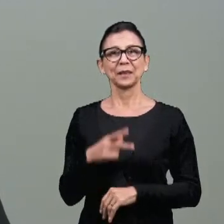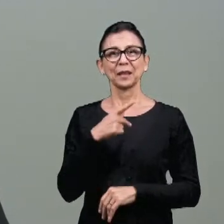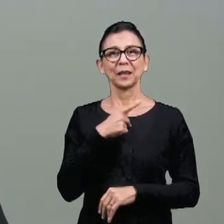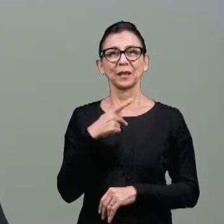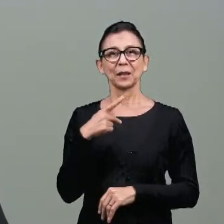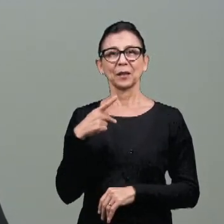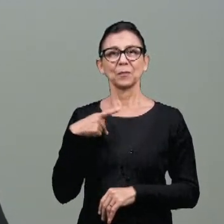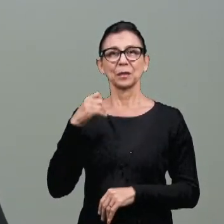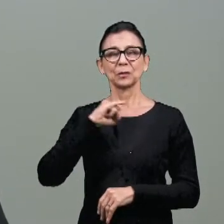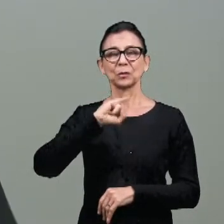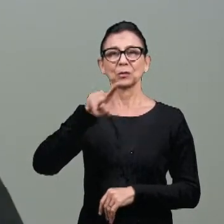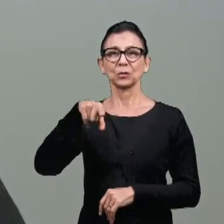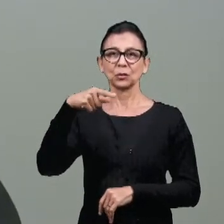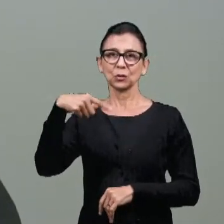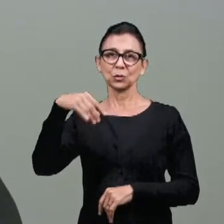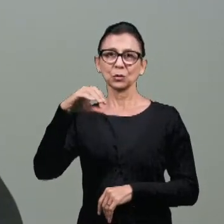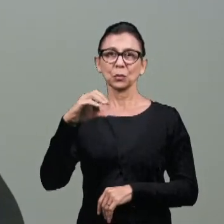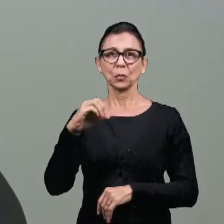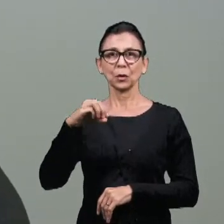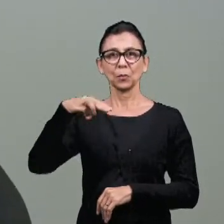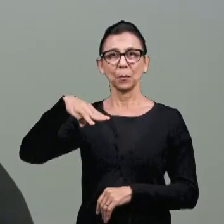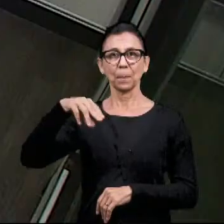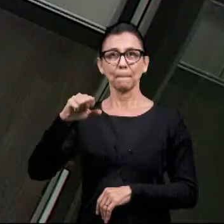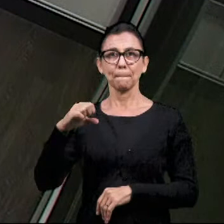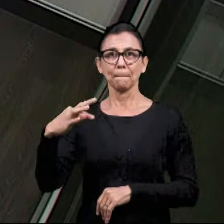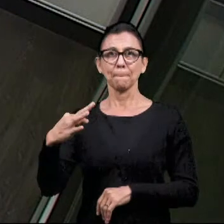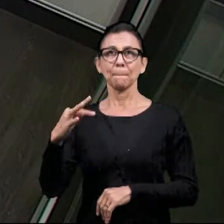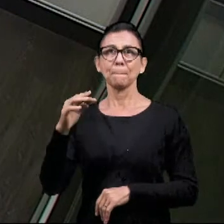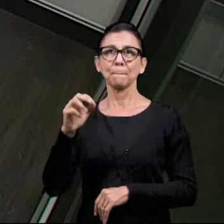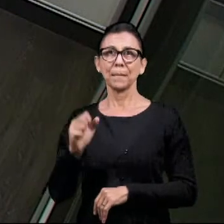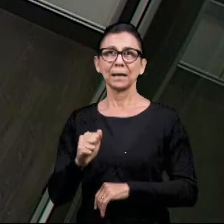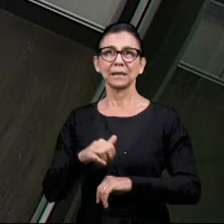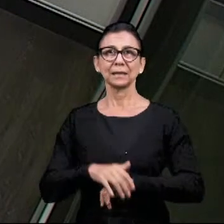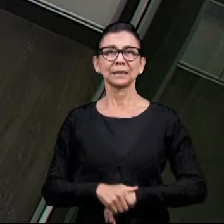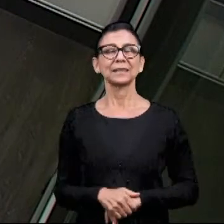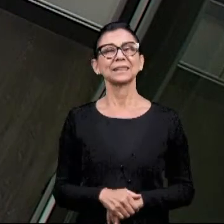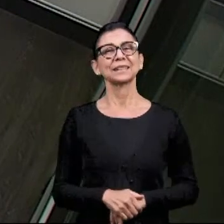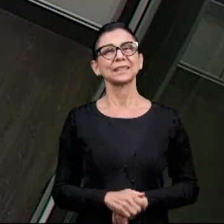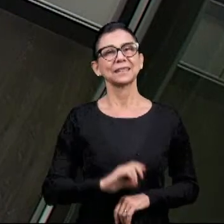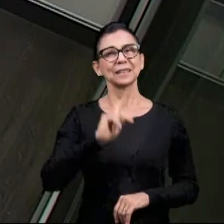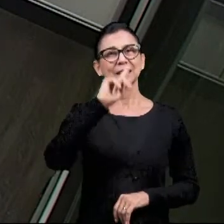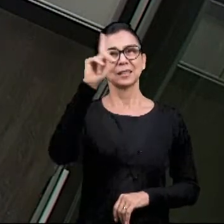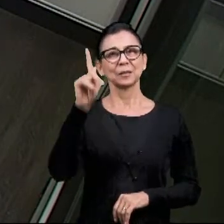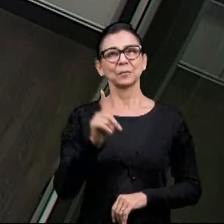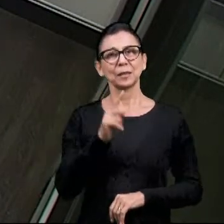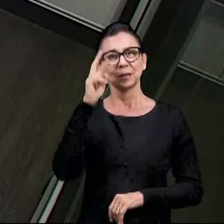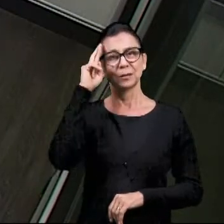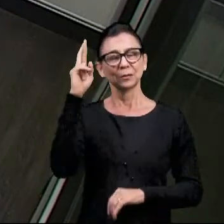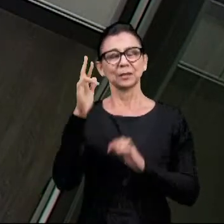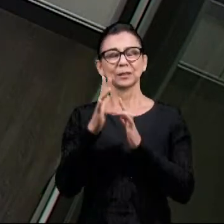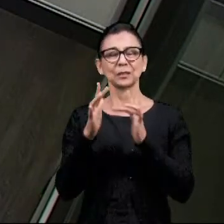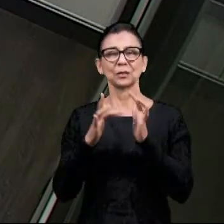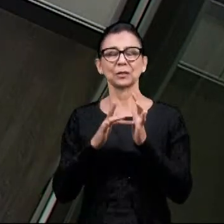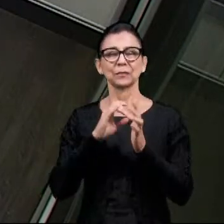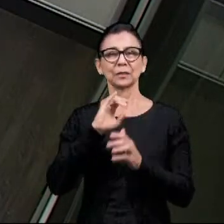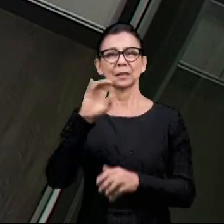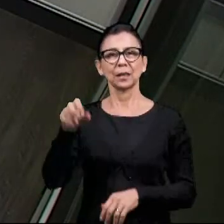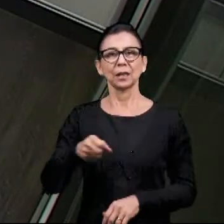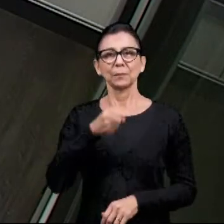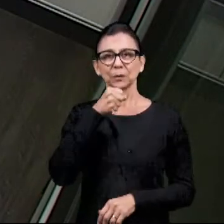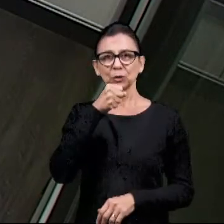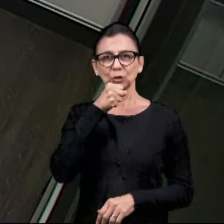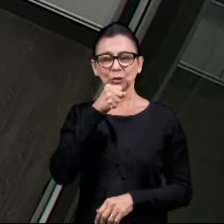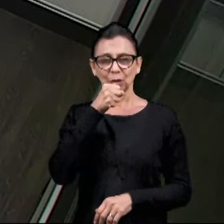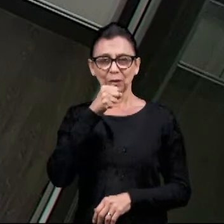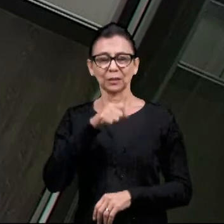alegria recebê-lo aqui. A paz do Senhor, pastor. A paz do Senhor, Jorge, a paz do Senhor, pastor Josias, a paz do Senhor a